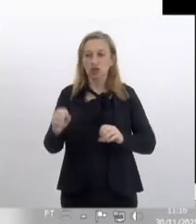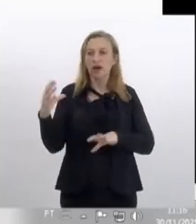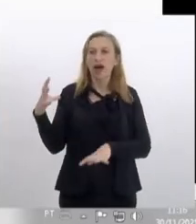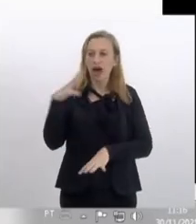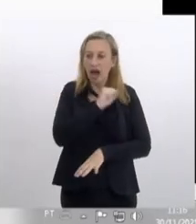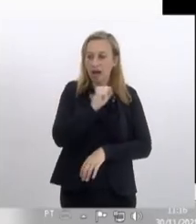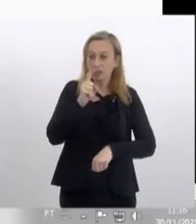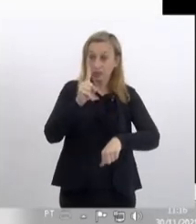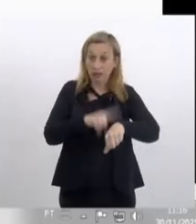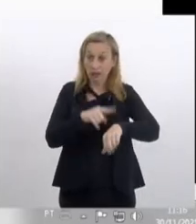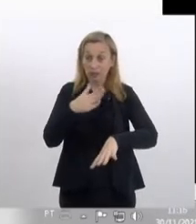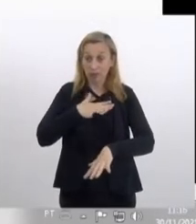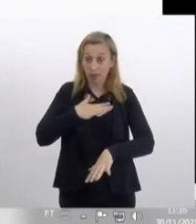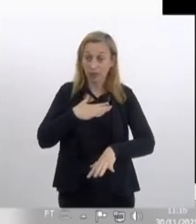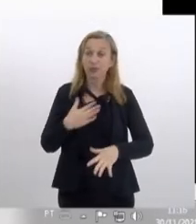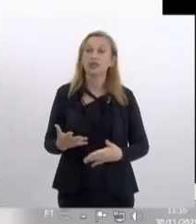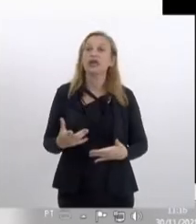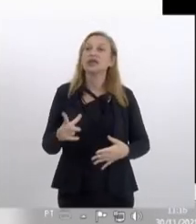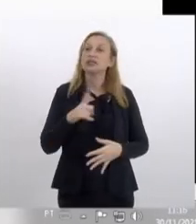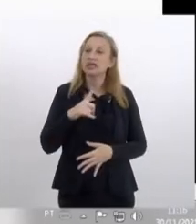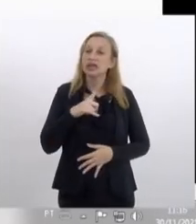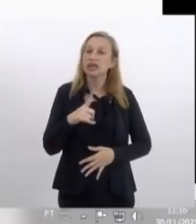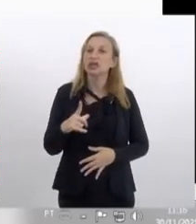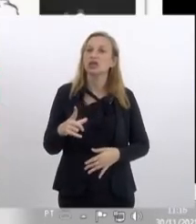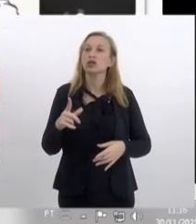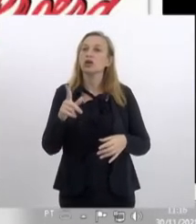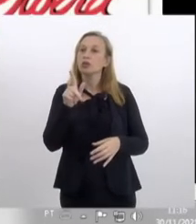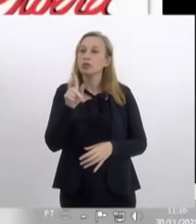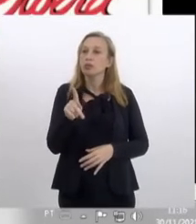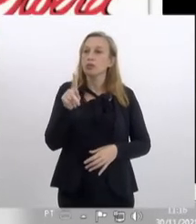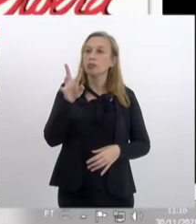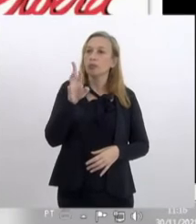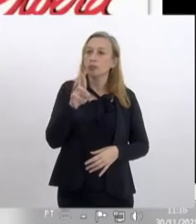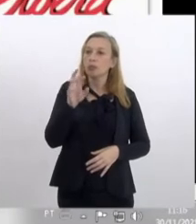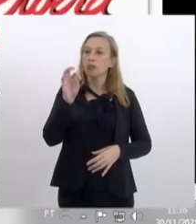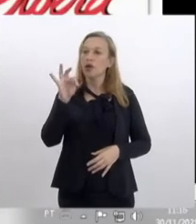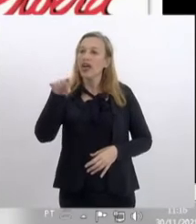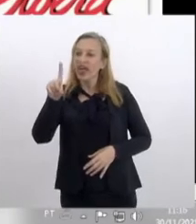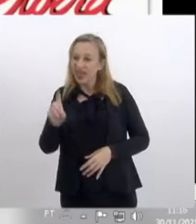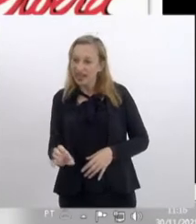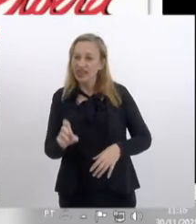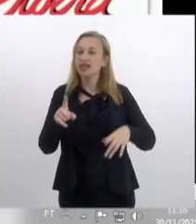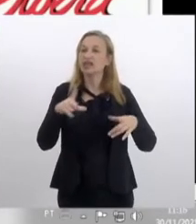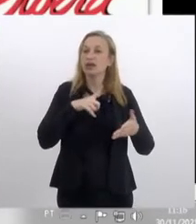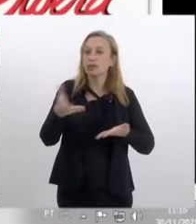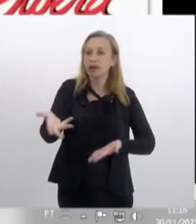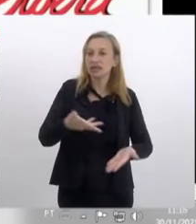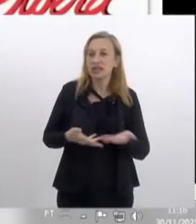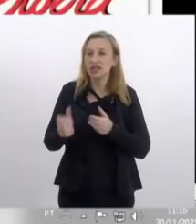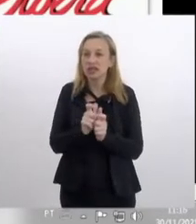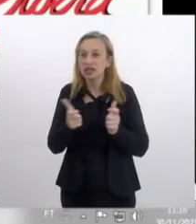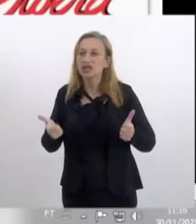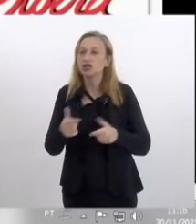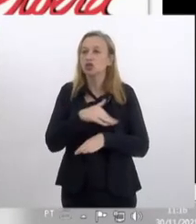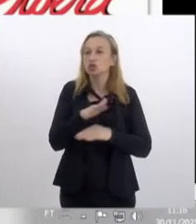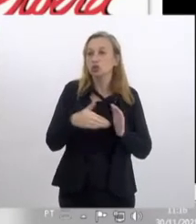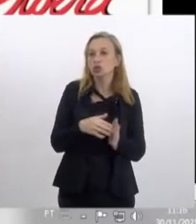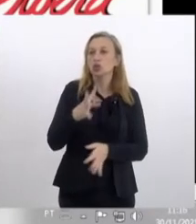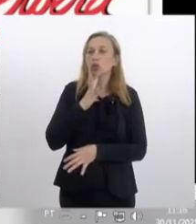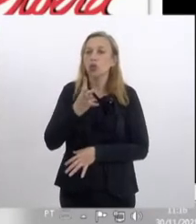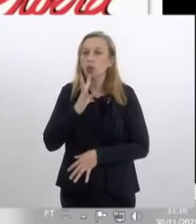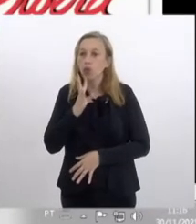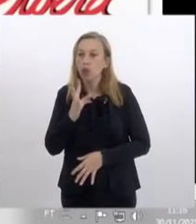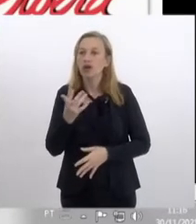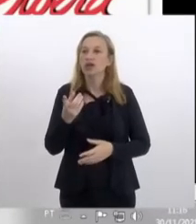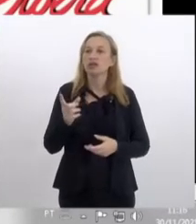por causa do meu tempo. Então, a gente tem o PROERD, né, que a gente tem uma parceria muito grande, todos conhecem, é um programa